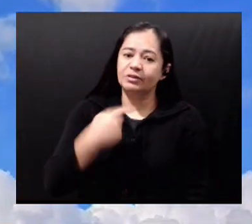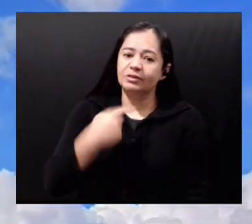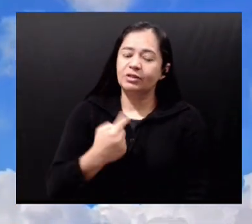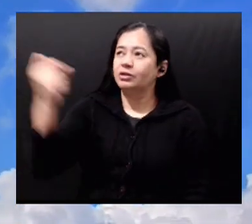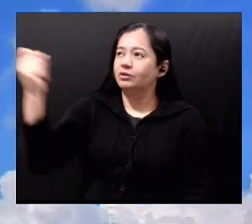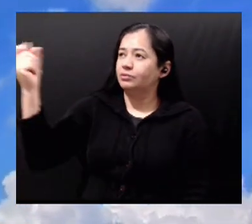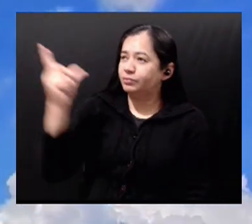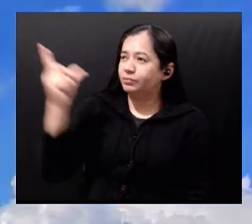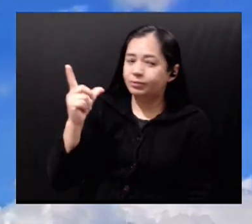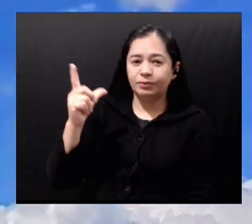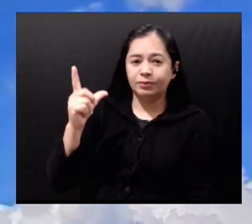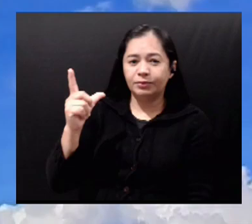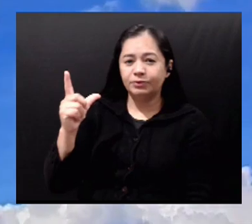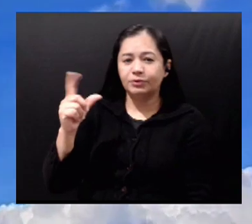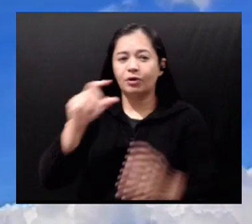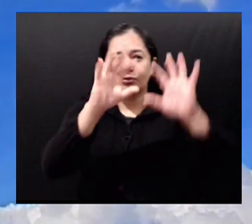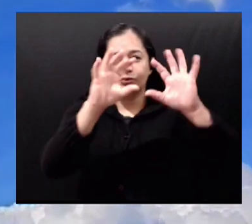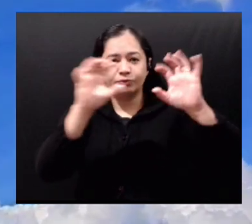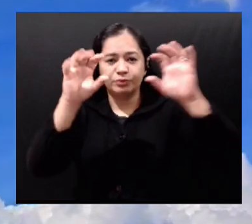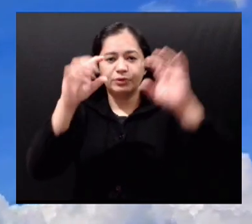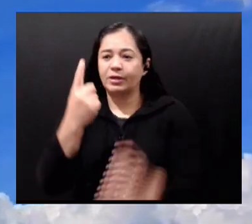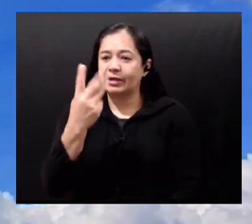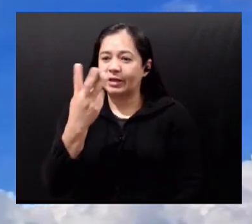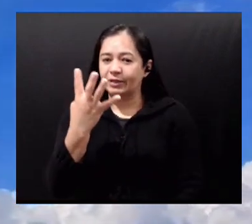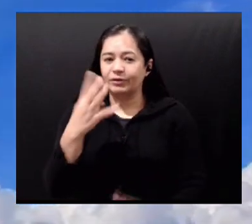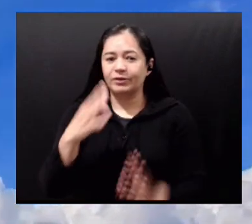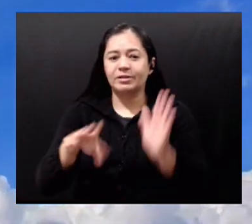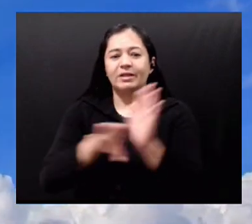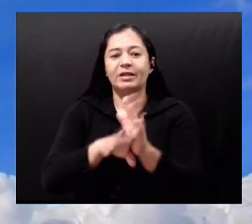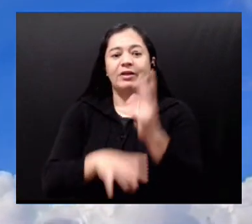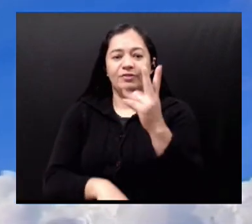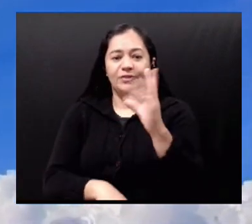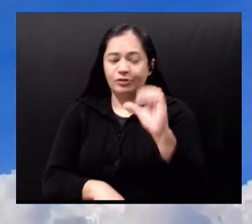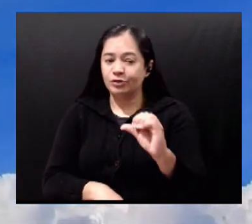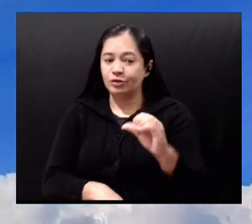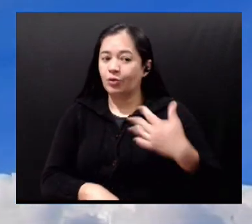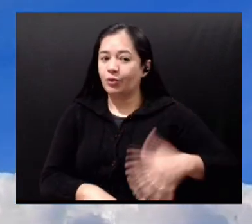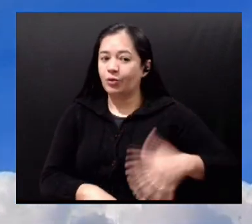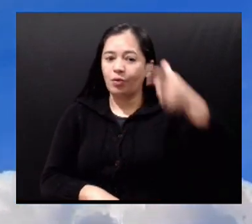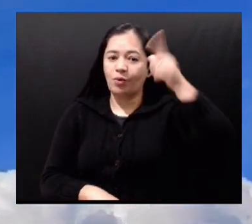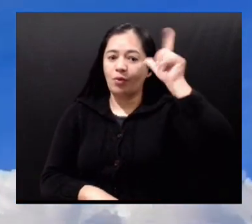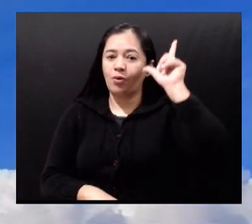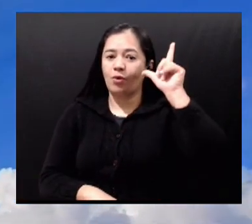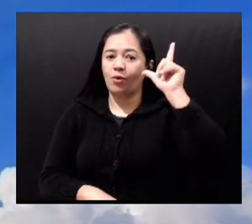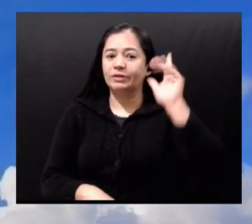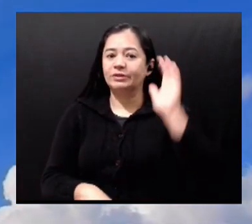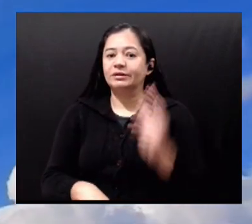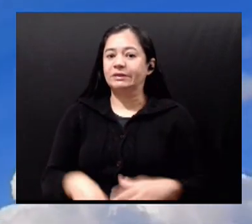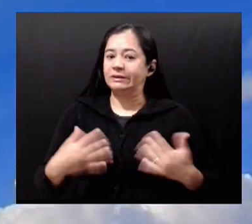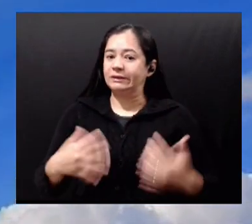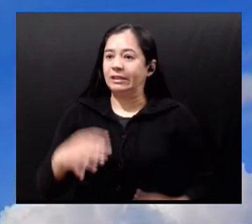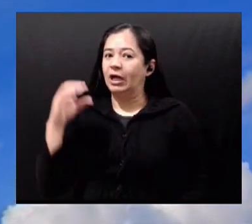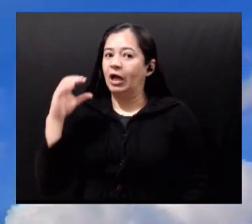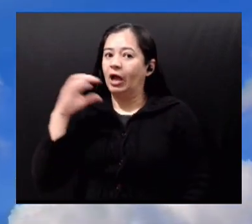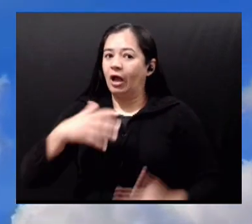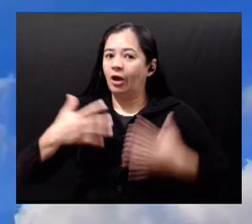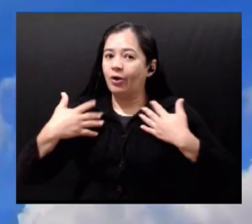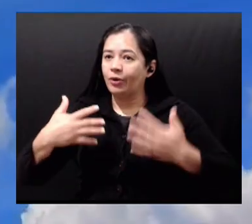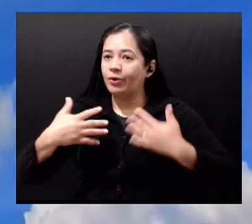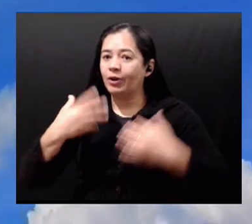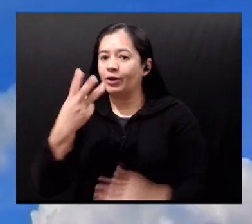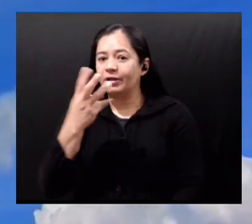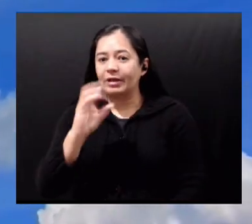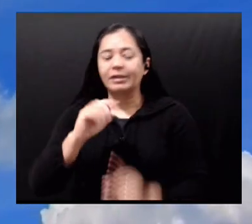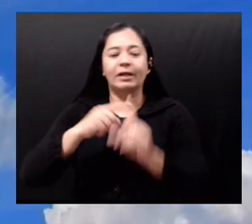mínima 14, máxima 29 graus. Vou te falar que ontem bateu os 30, hein? Ontem tava calor. E aí, o que nós temos para